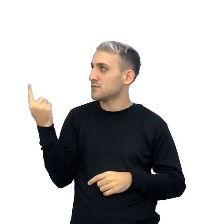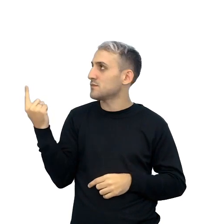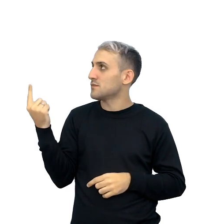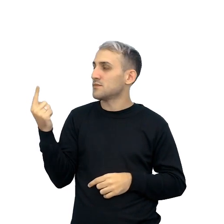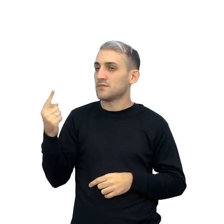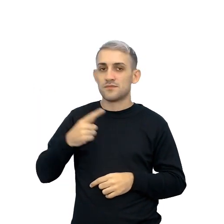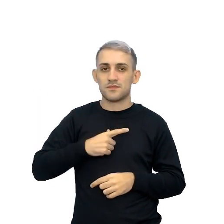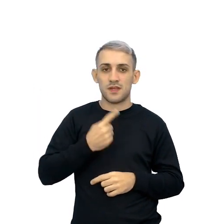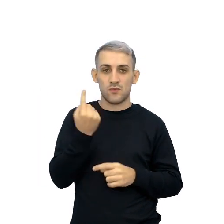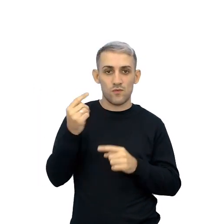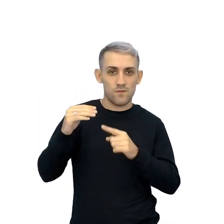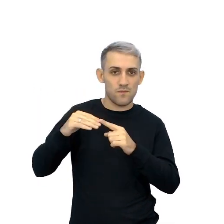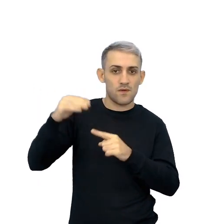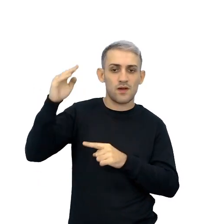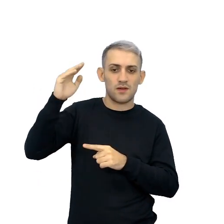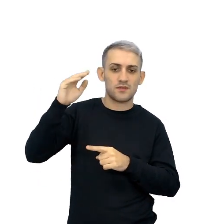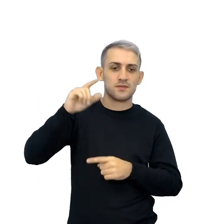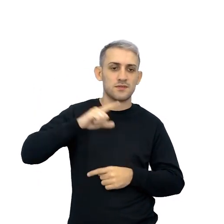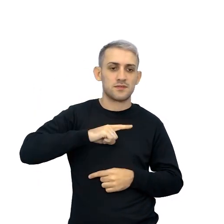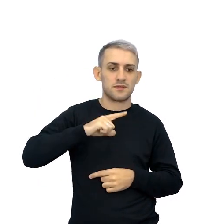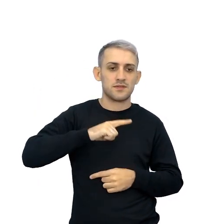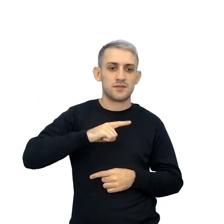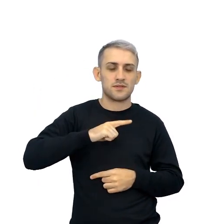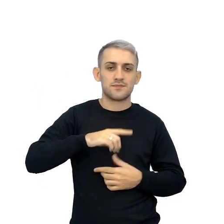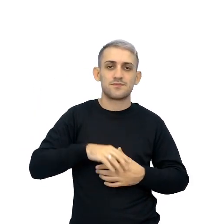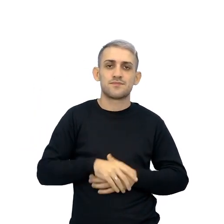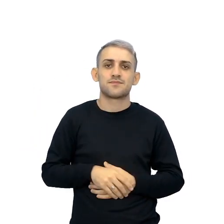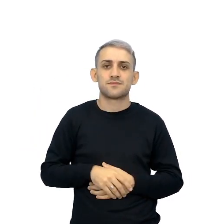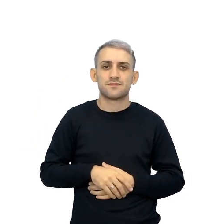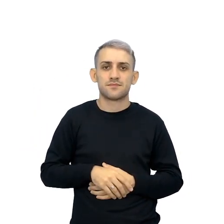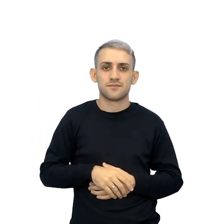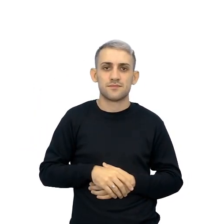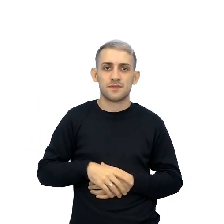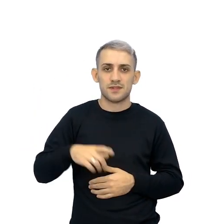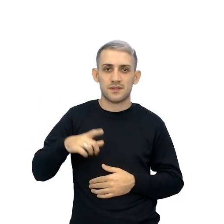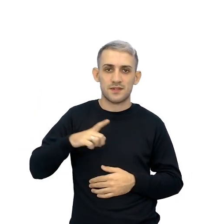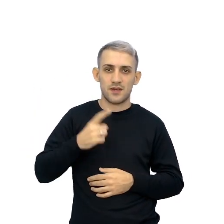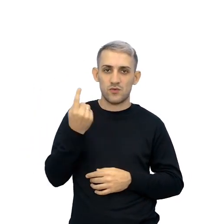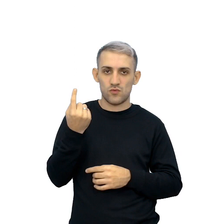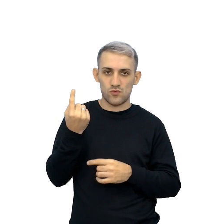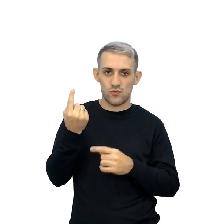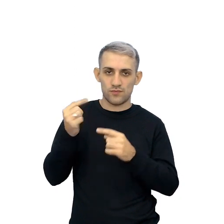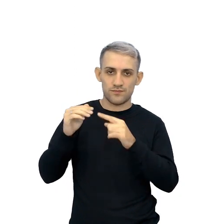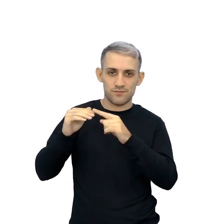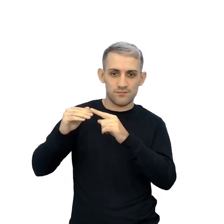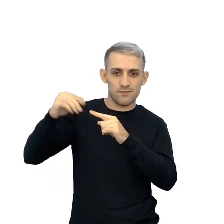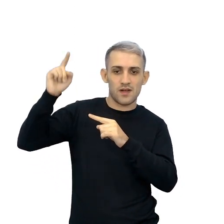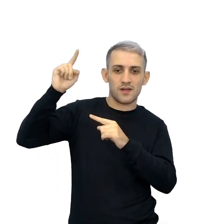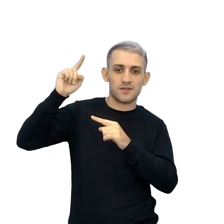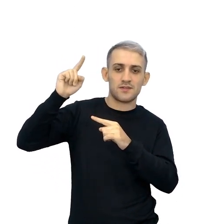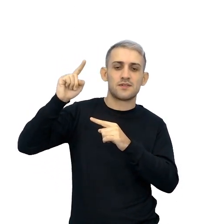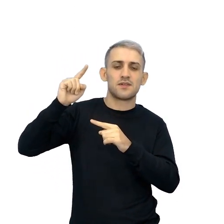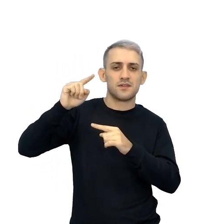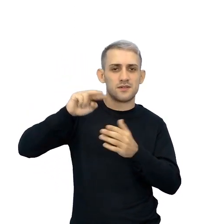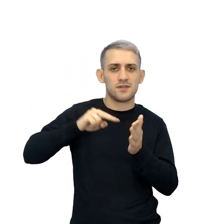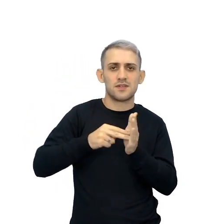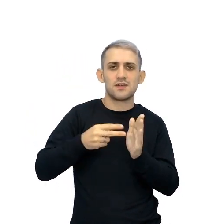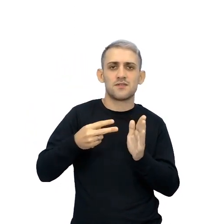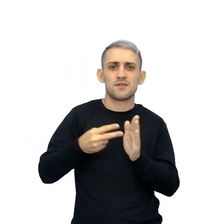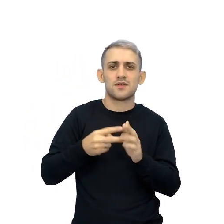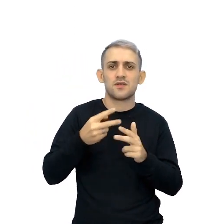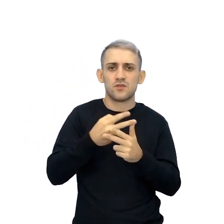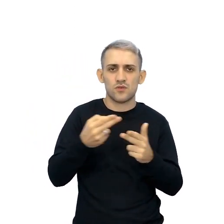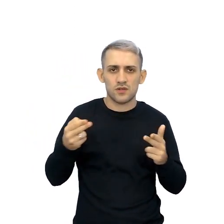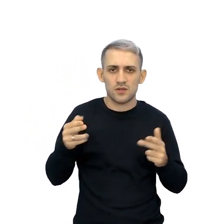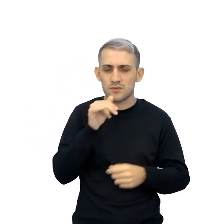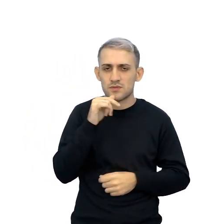lá no ponto 0,1 do XY, ele já está passando por lá, né? Então, são situações que,